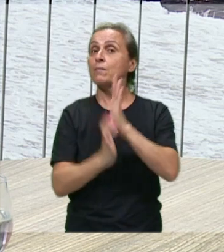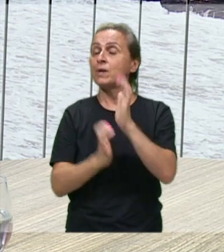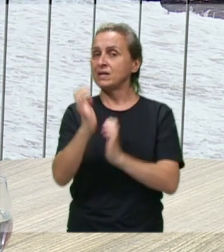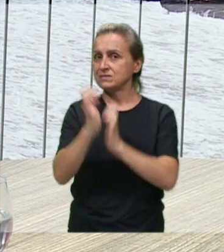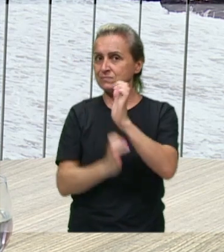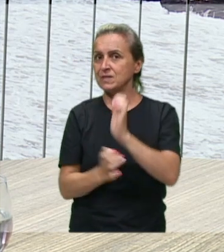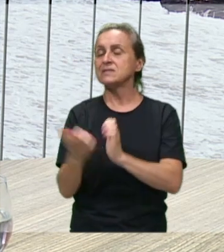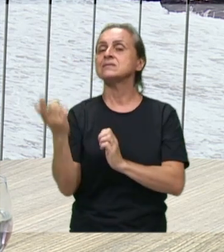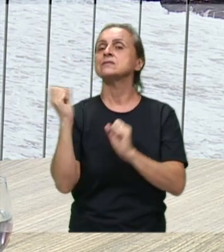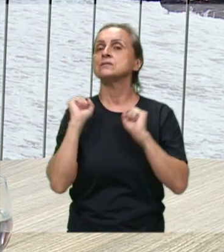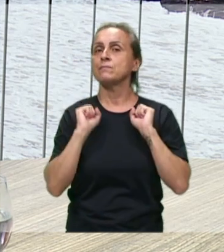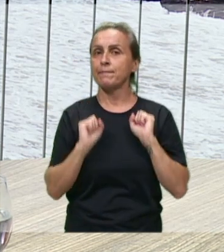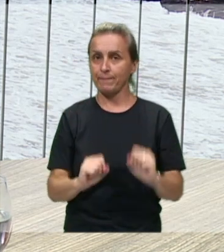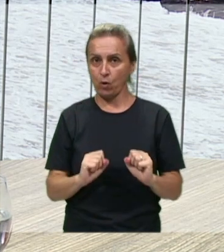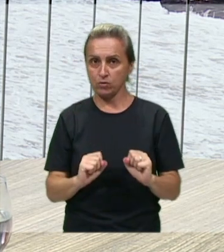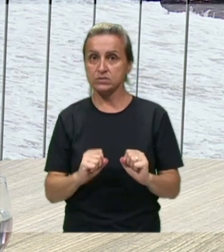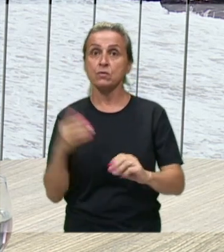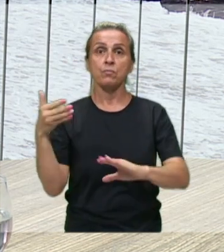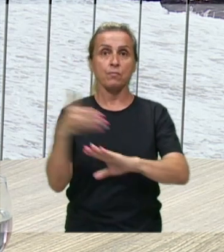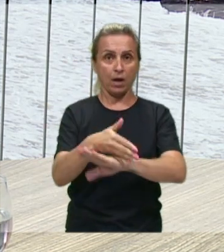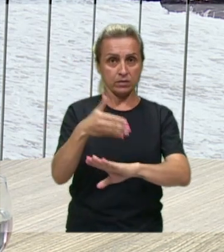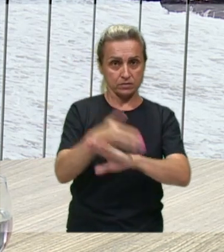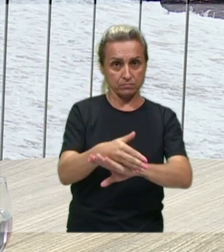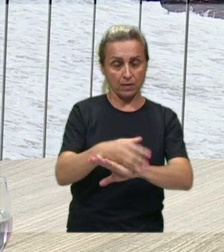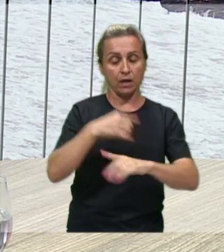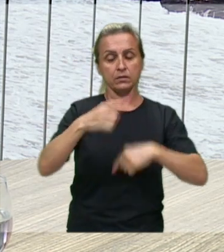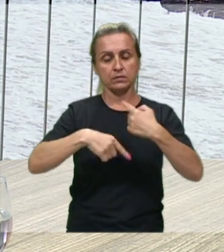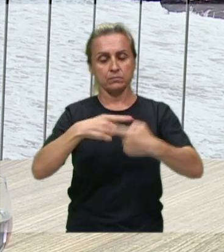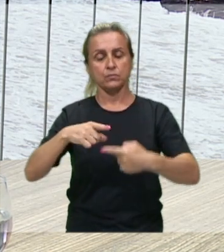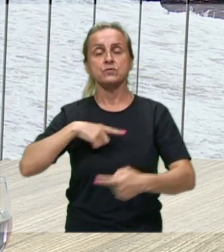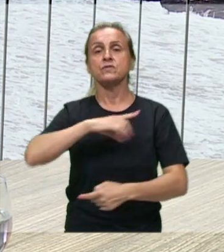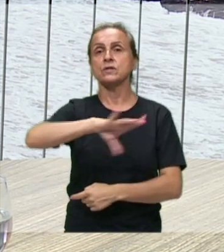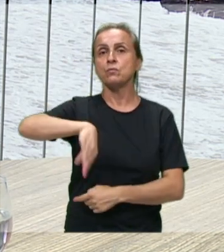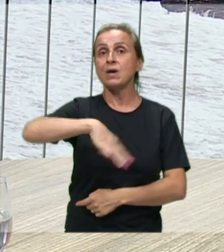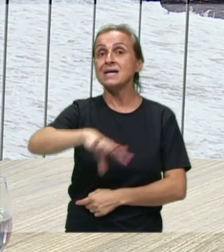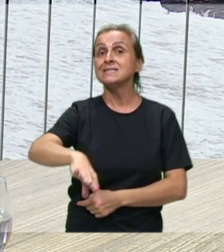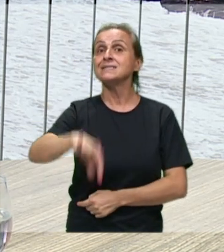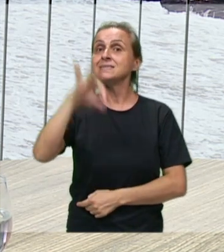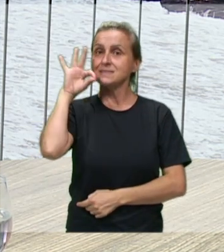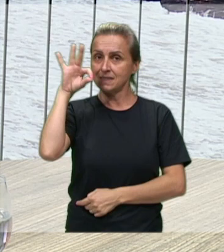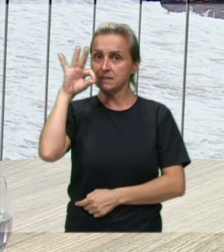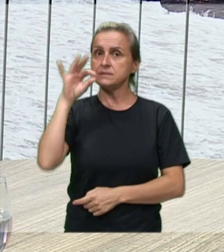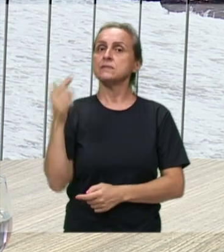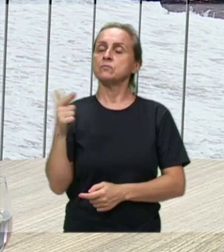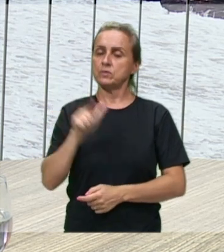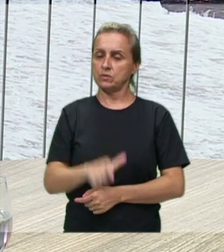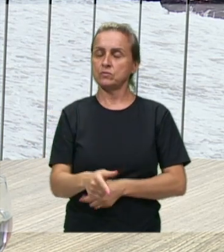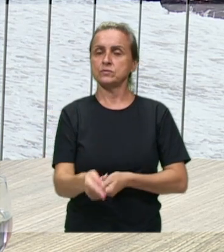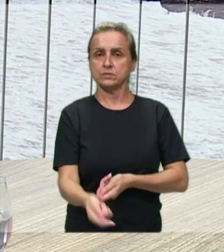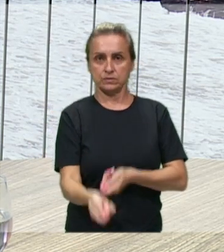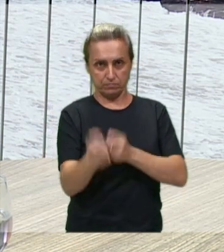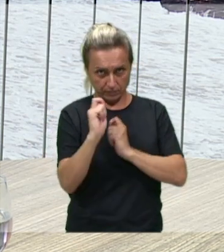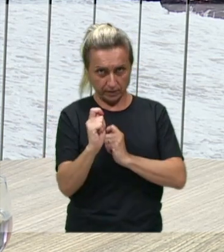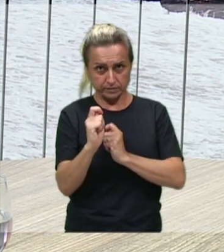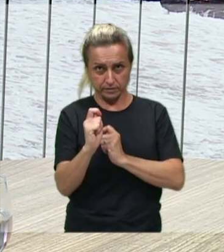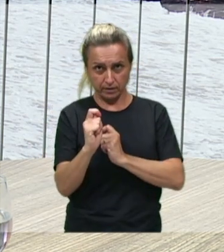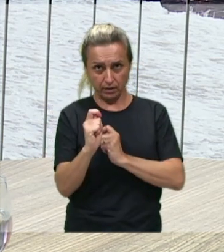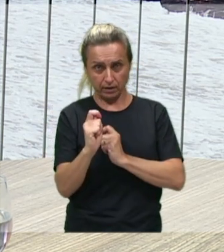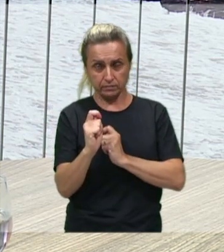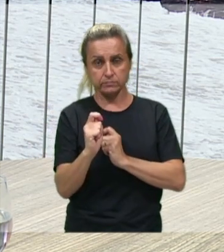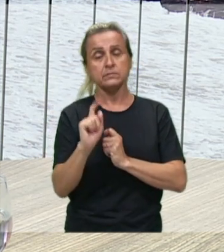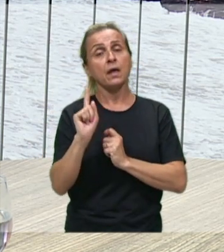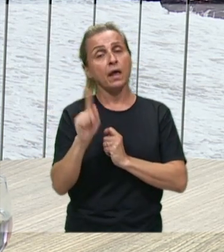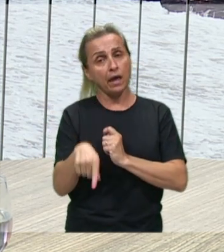e daí sim vai ter uma seleção que a gente possa pescar. Consequentemente, é uma pesca que a gente gosta,